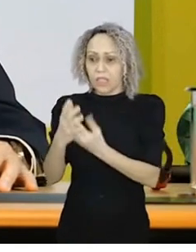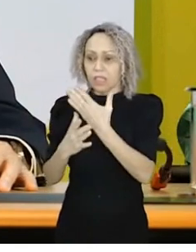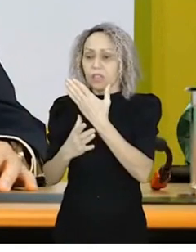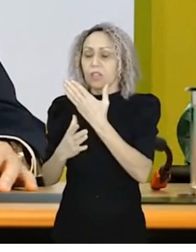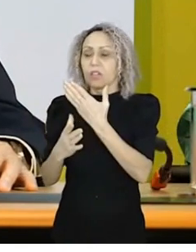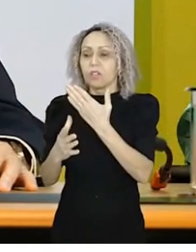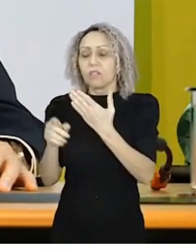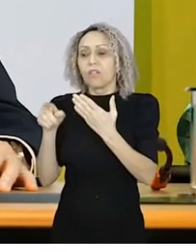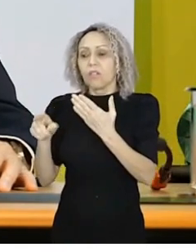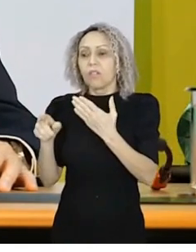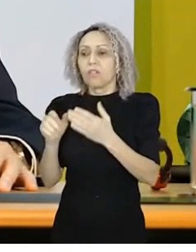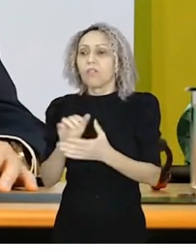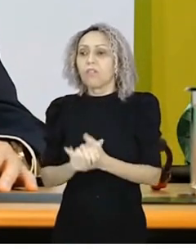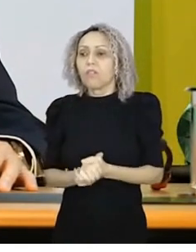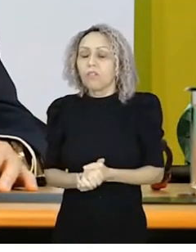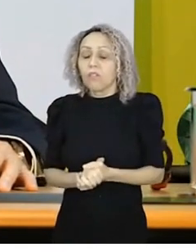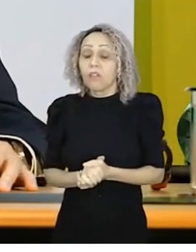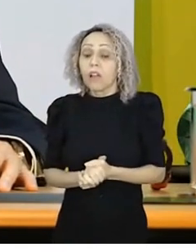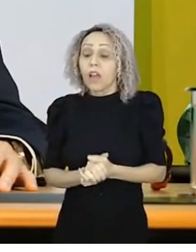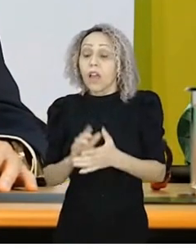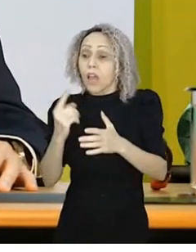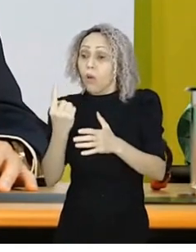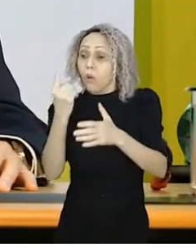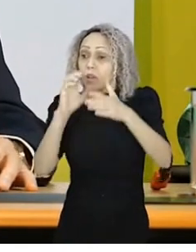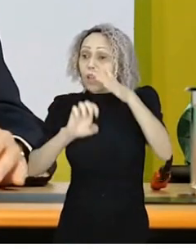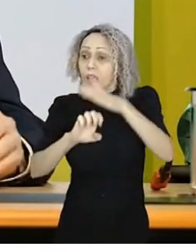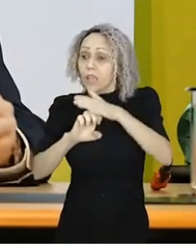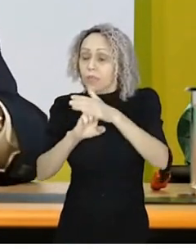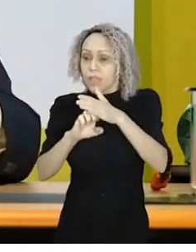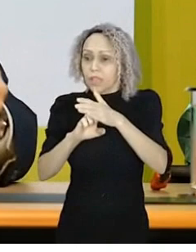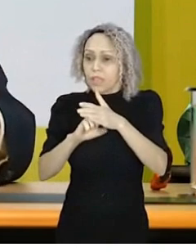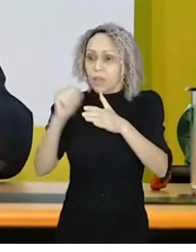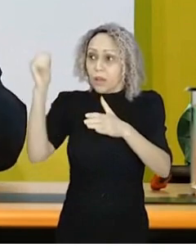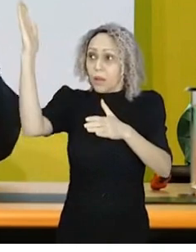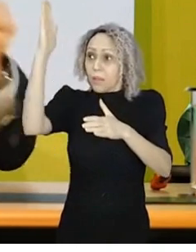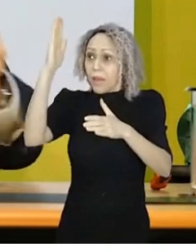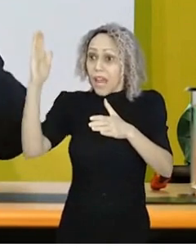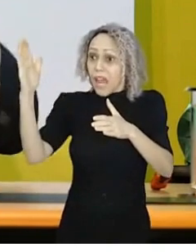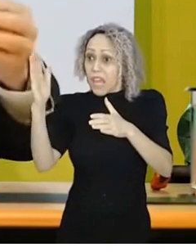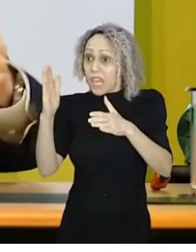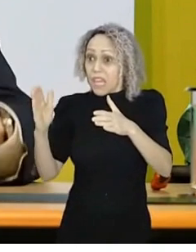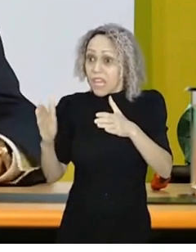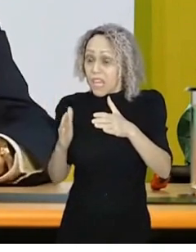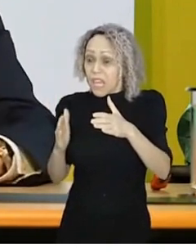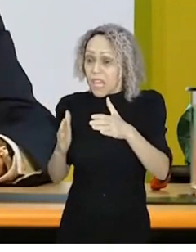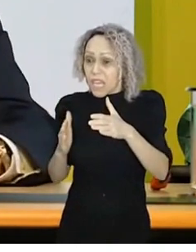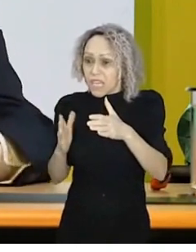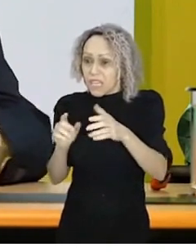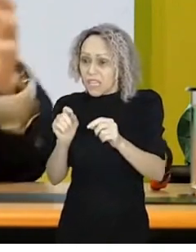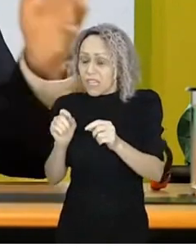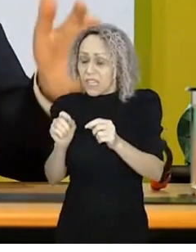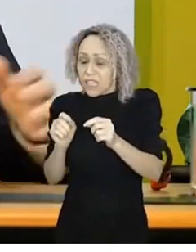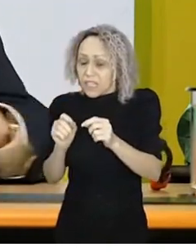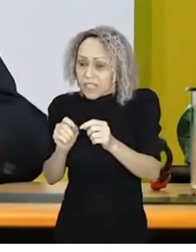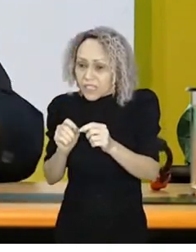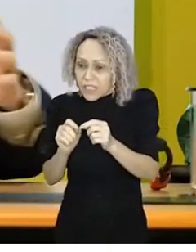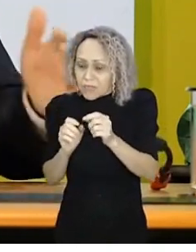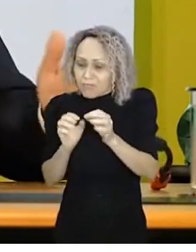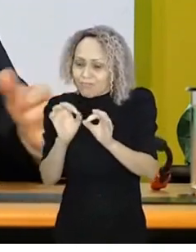única empresa brasileira que projeta e fabrica chips. Os chips que estão nos